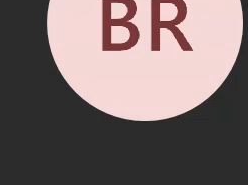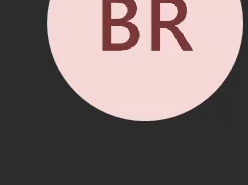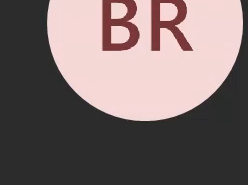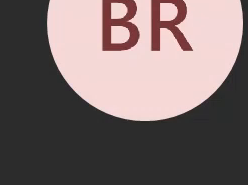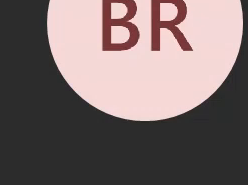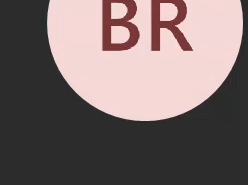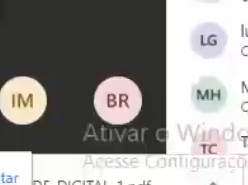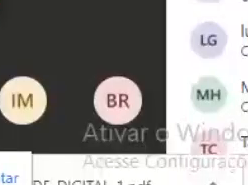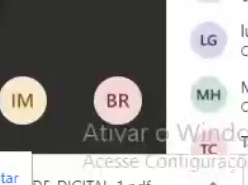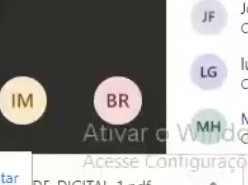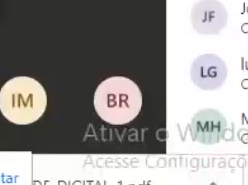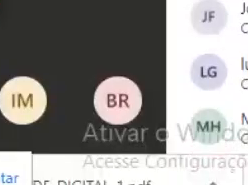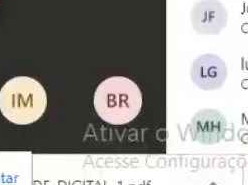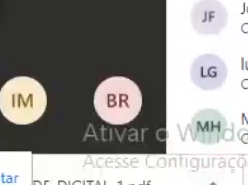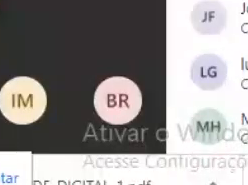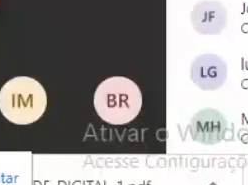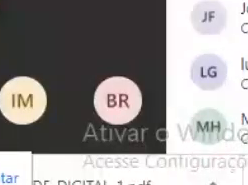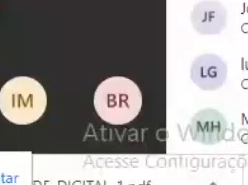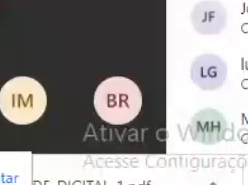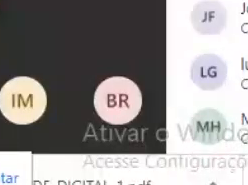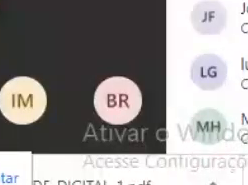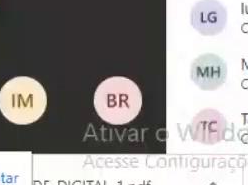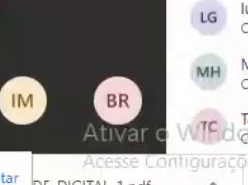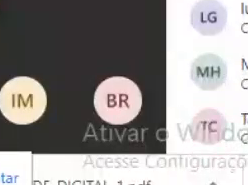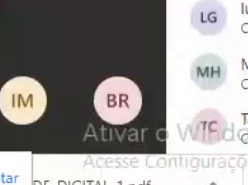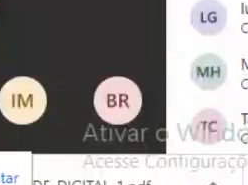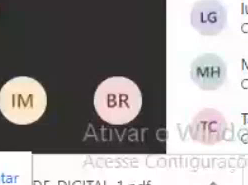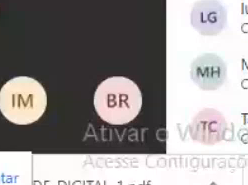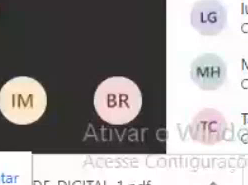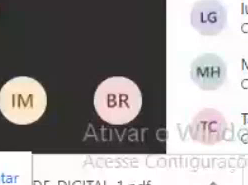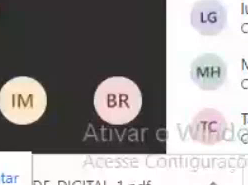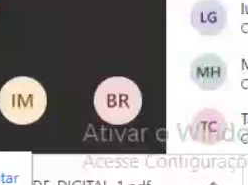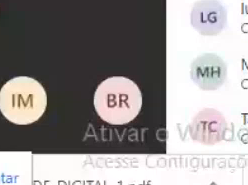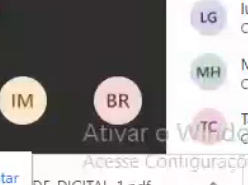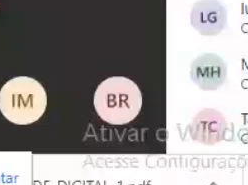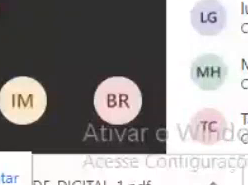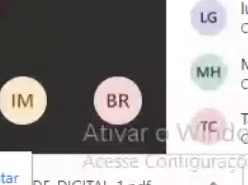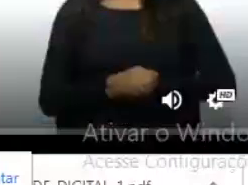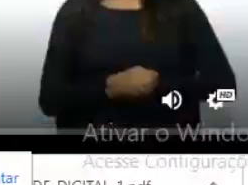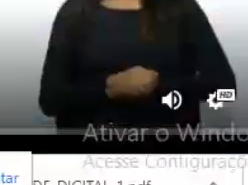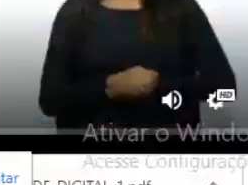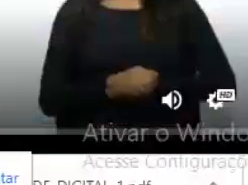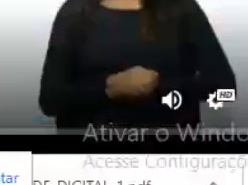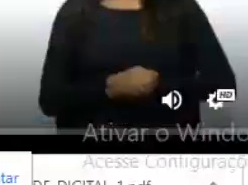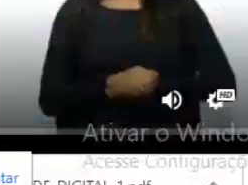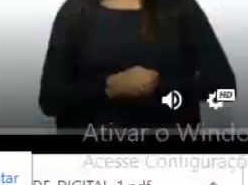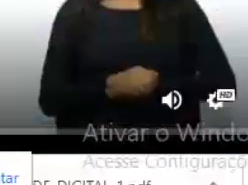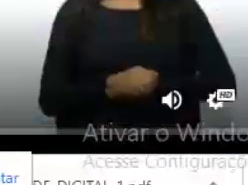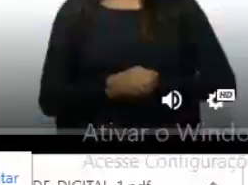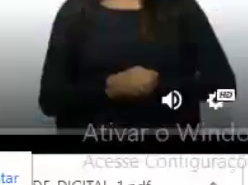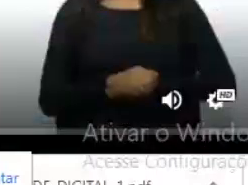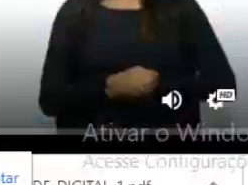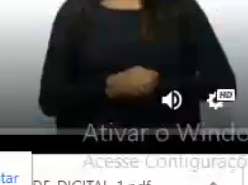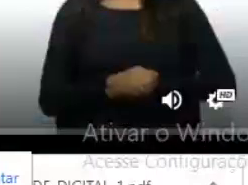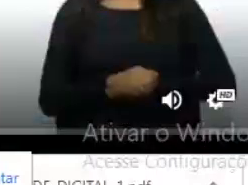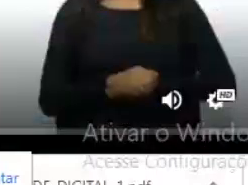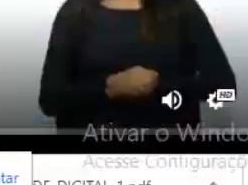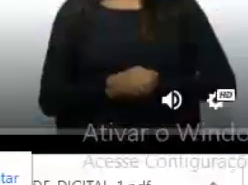Aqui. Estou espelhando, então, minha janela aqui com vocês. Me confirmem aí se vocês estão visualizando. Deixa eu pegar aqui,